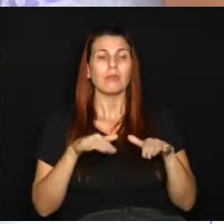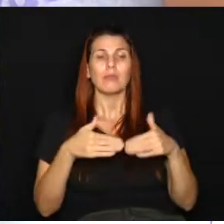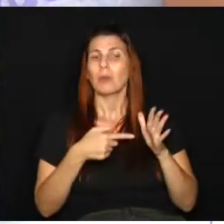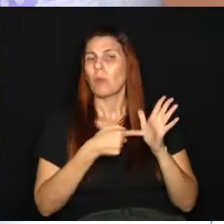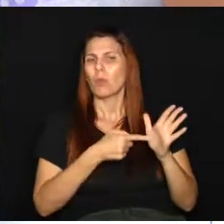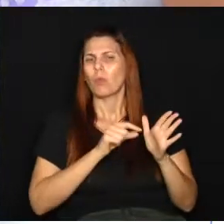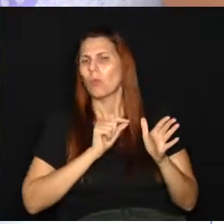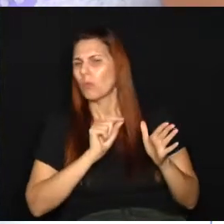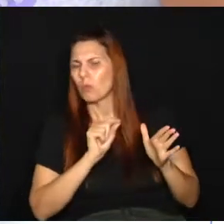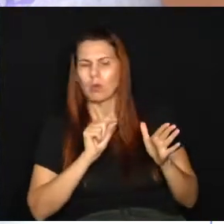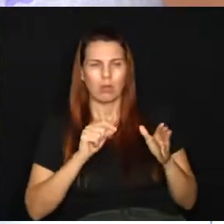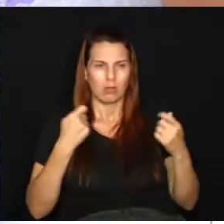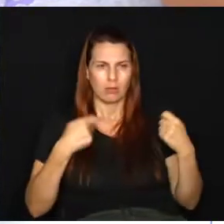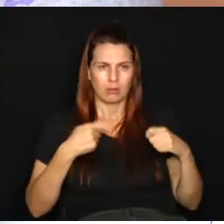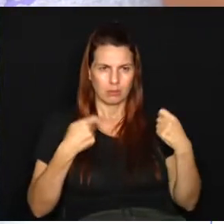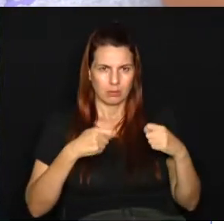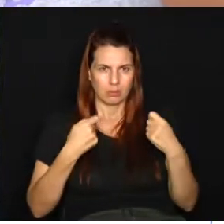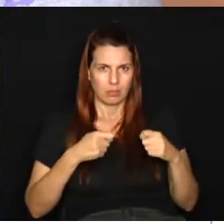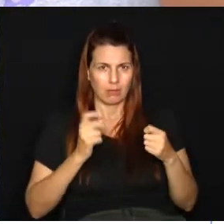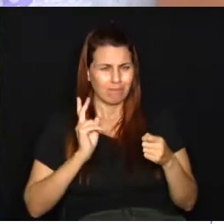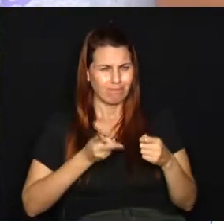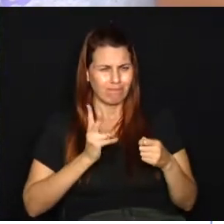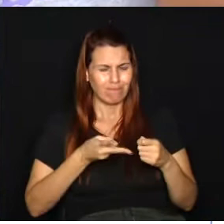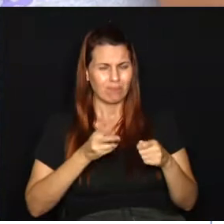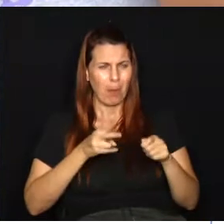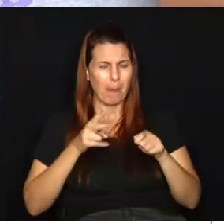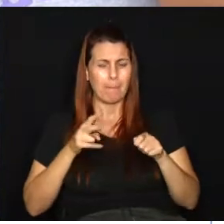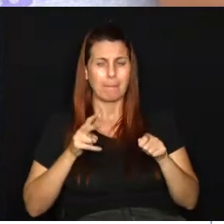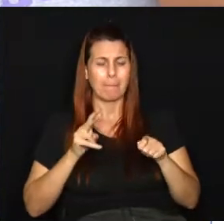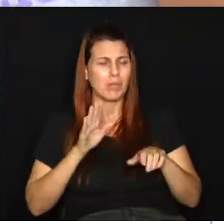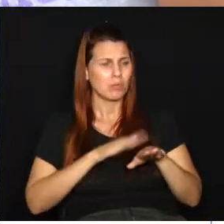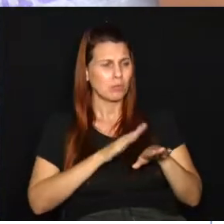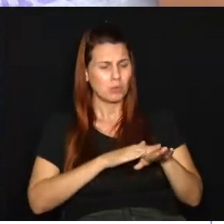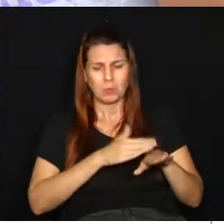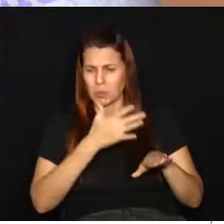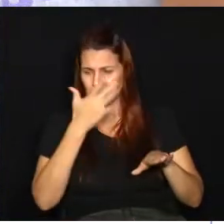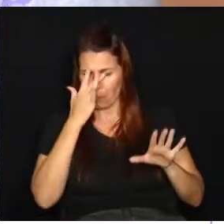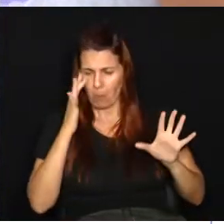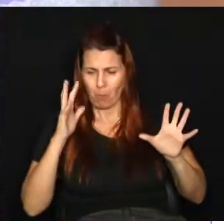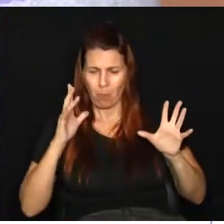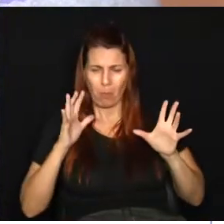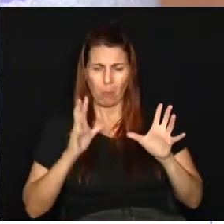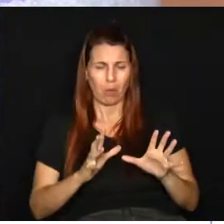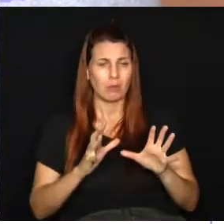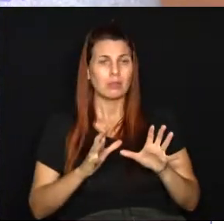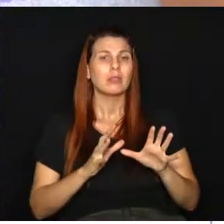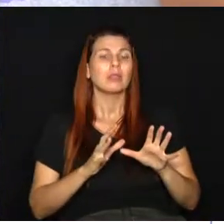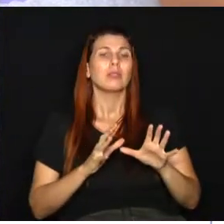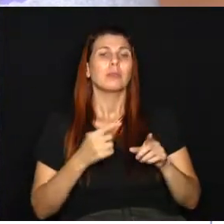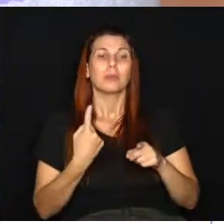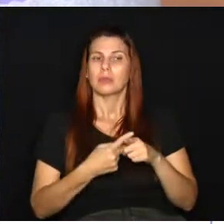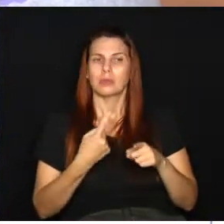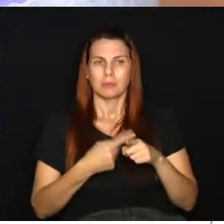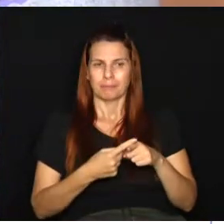demonstrou a necessidade de a gente estar em constante mobilização e organização enquanto mulheres,